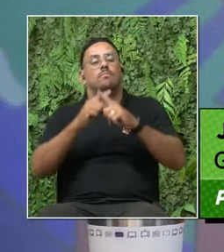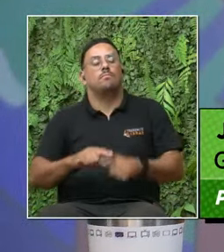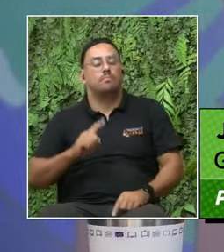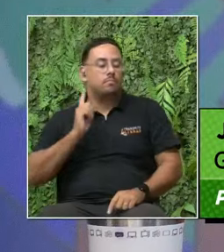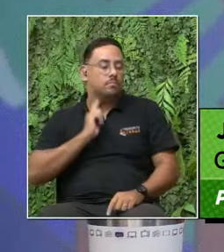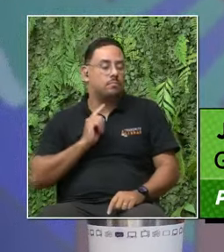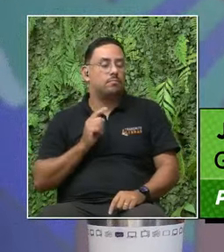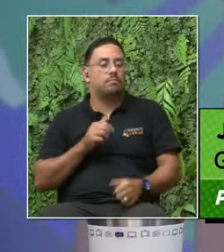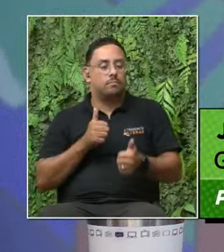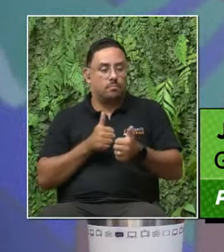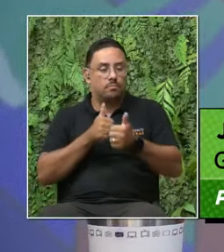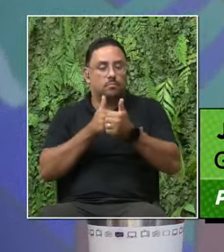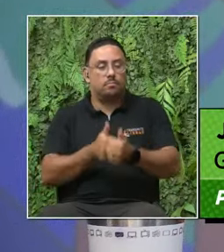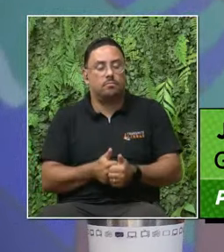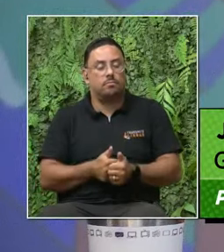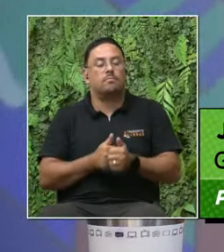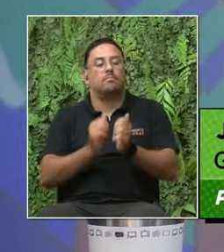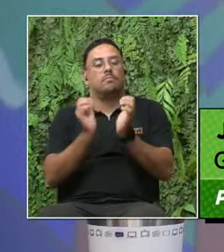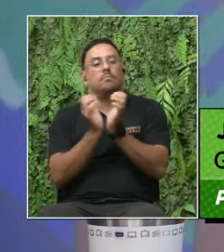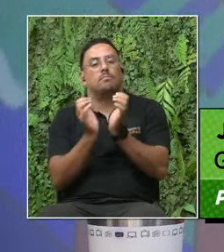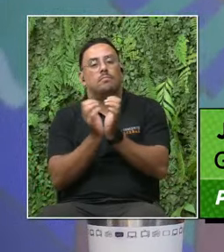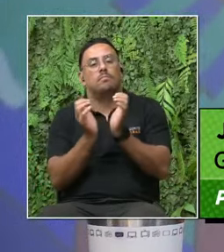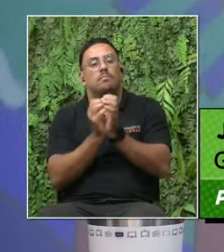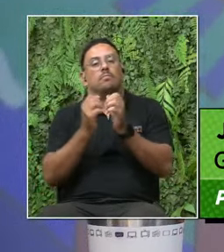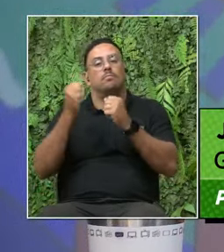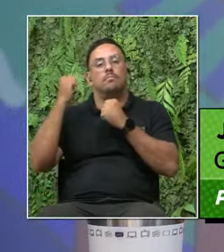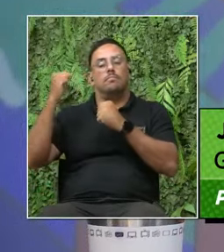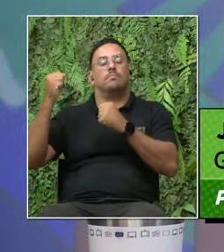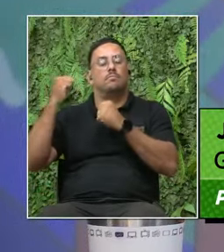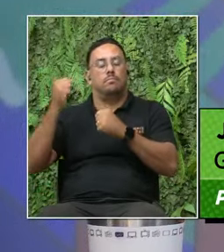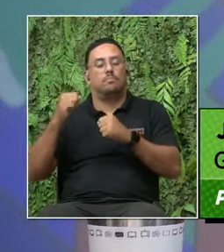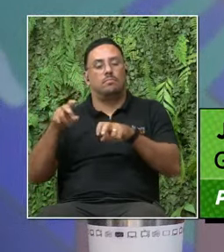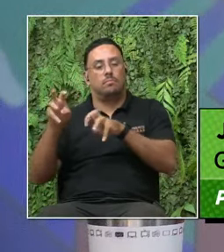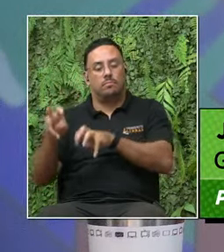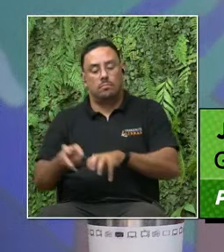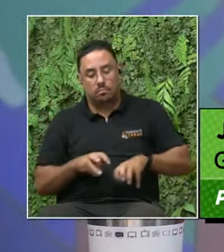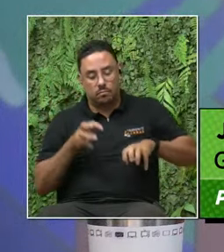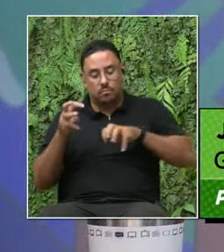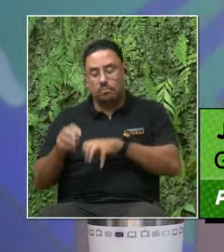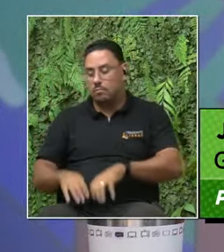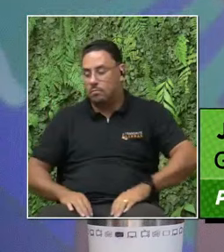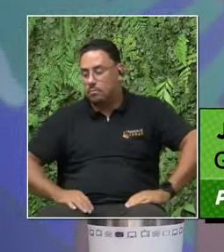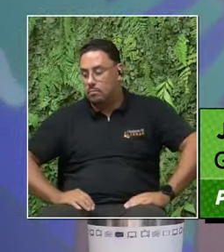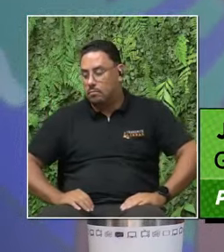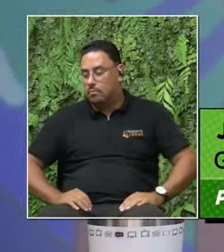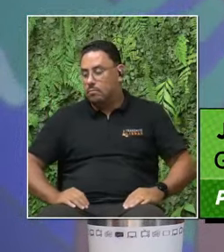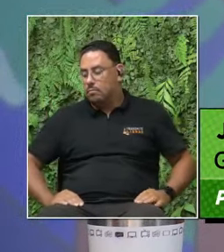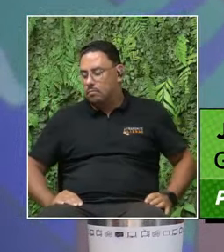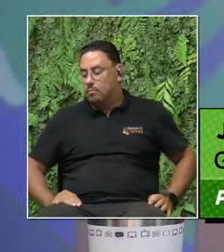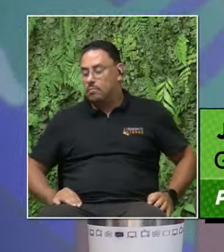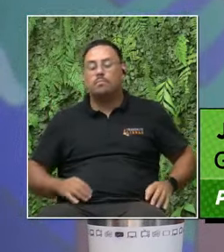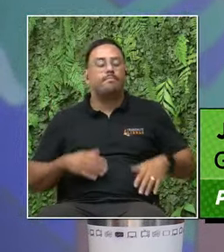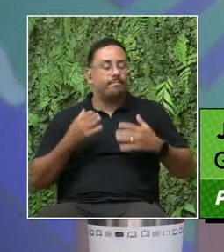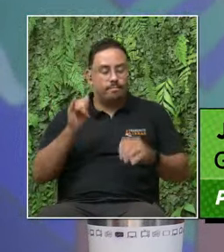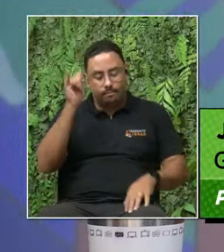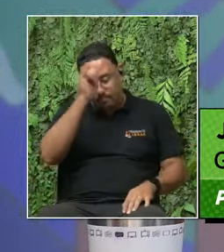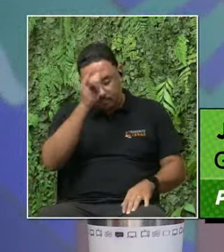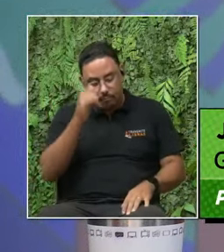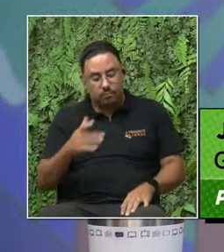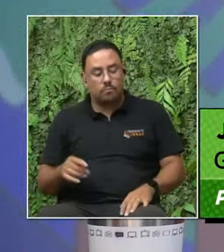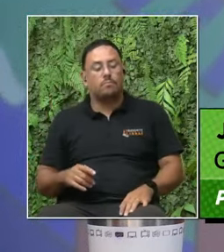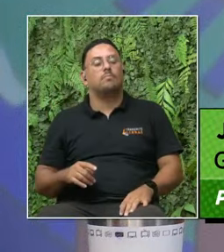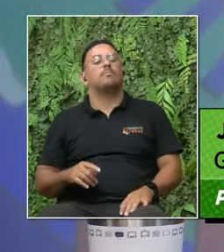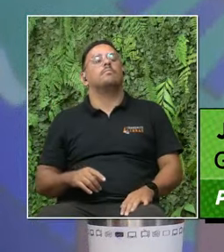aproxima eh o os times do torcedor do interior né uma bagem falando né iG que é uma bobagem né o